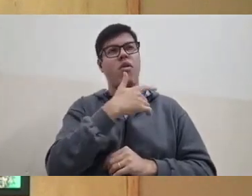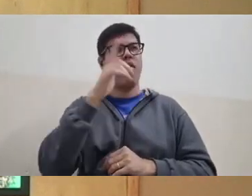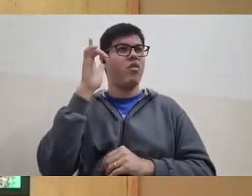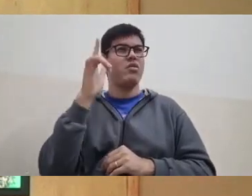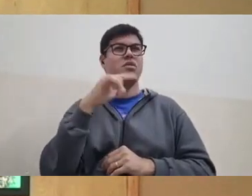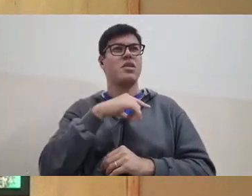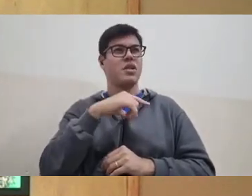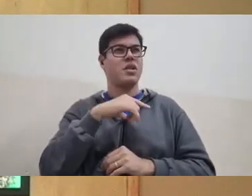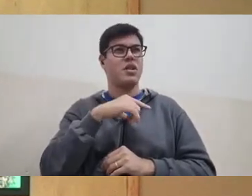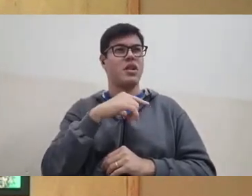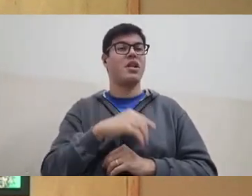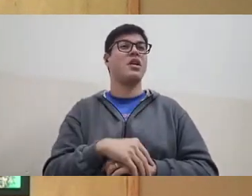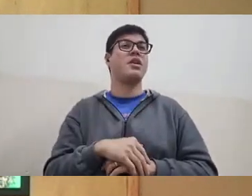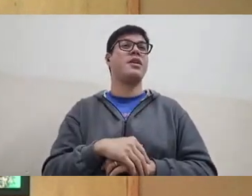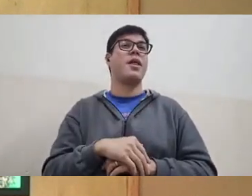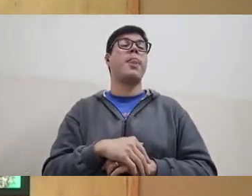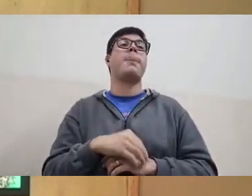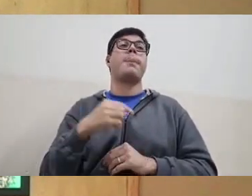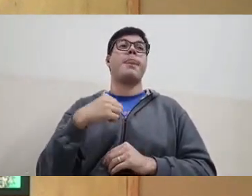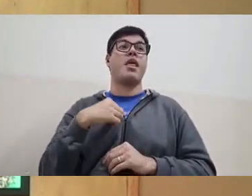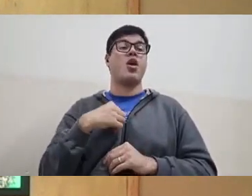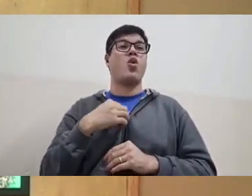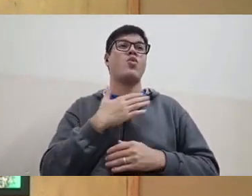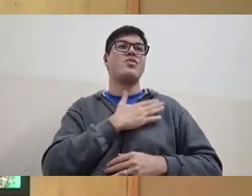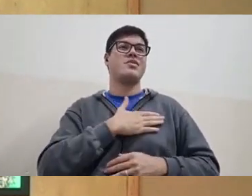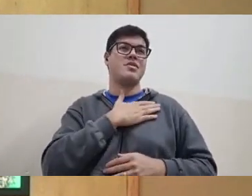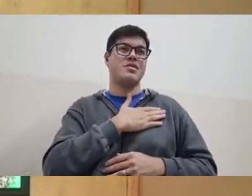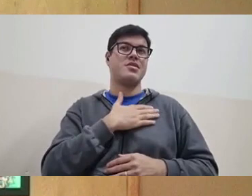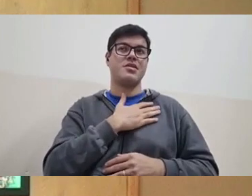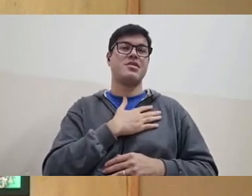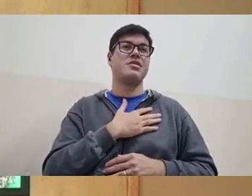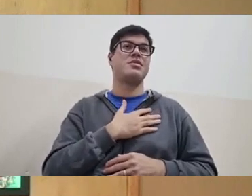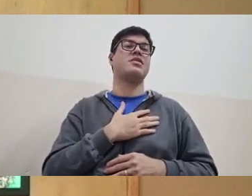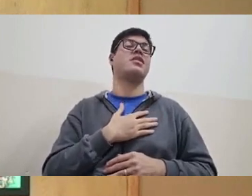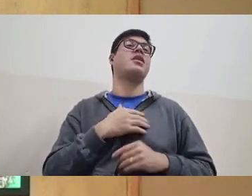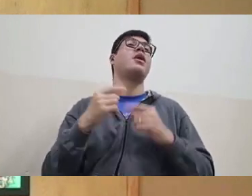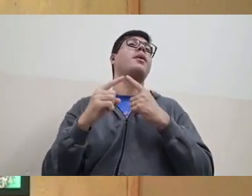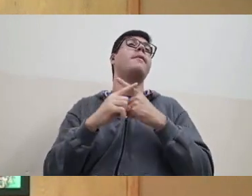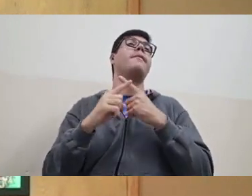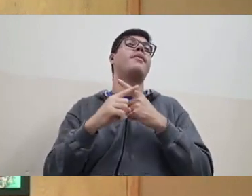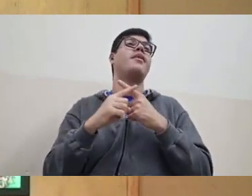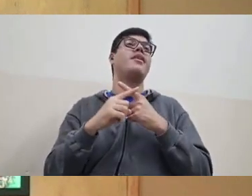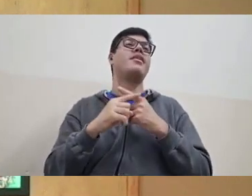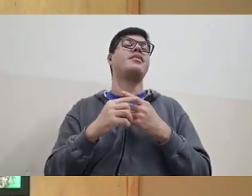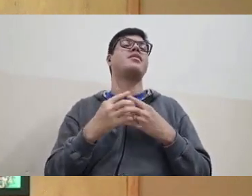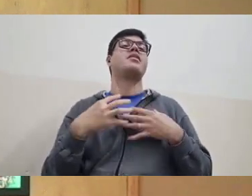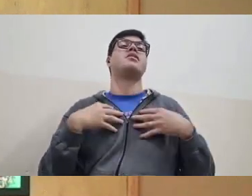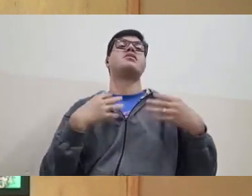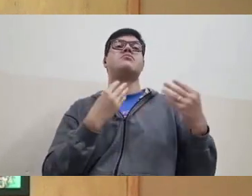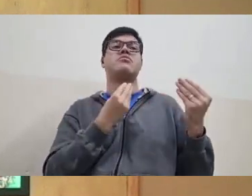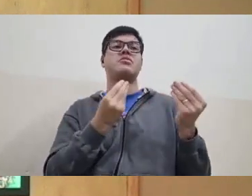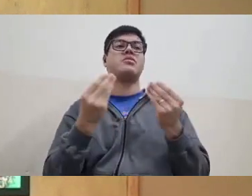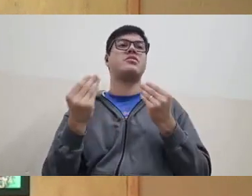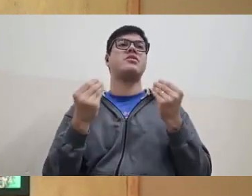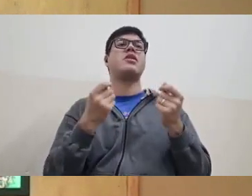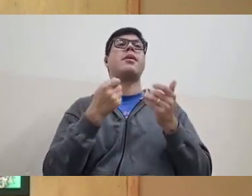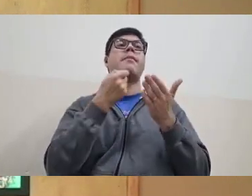gente passou por lá eu tirei provei de muito deles Aproveite no sentido né